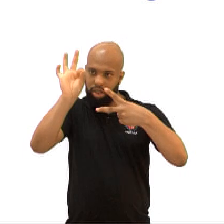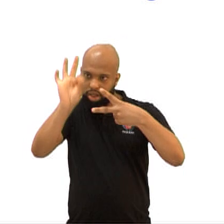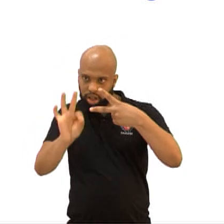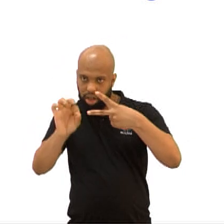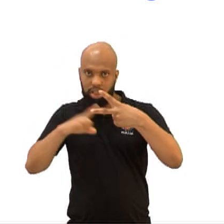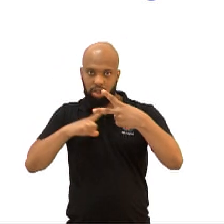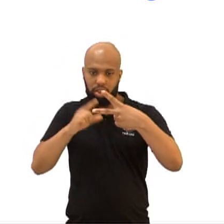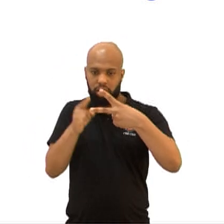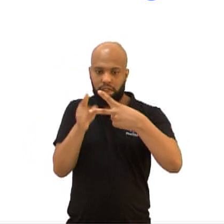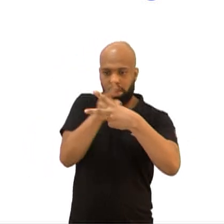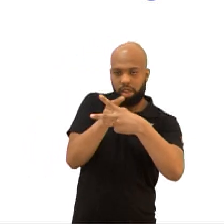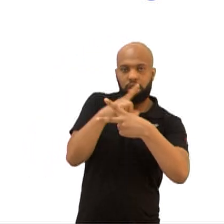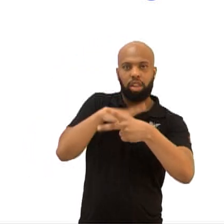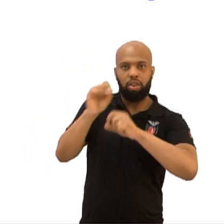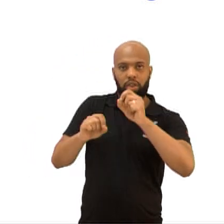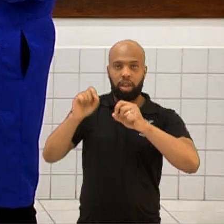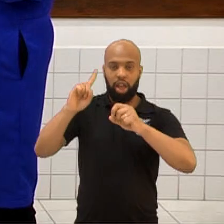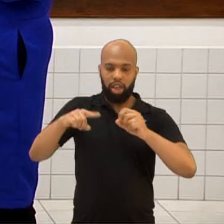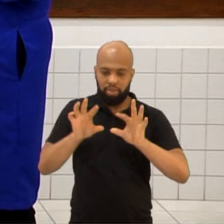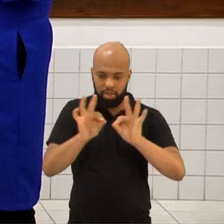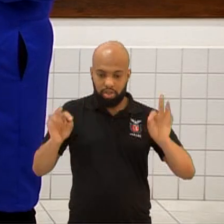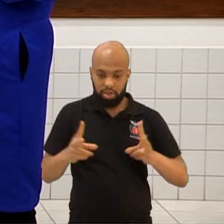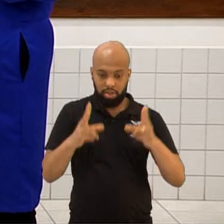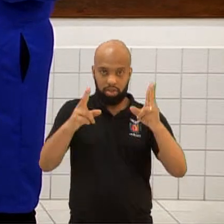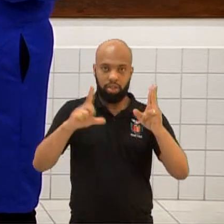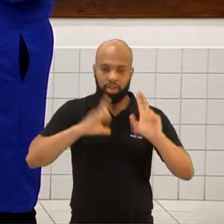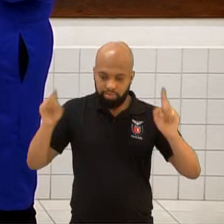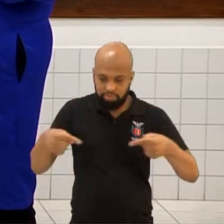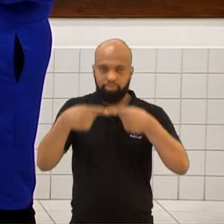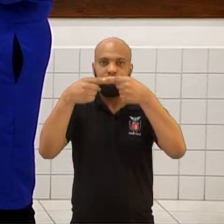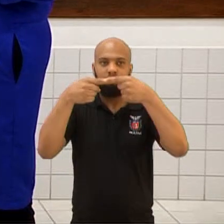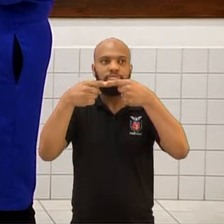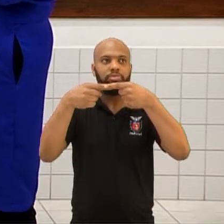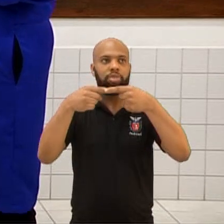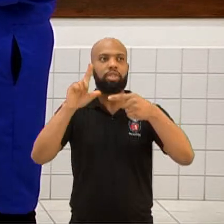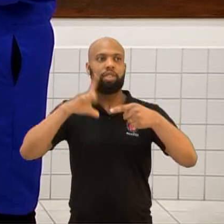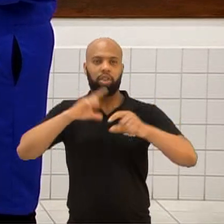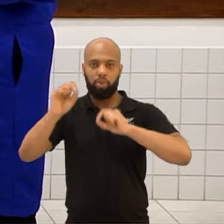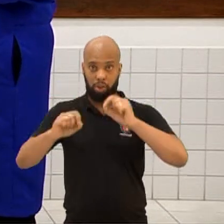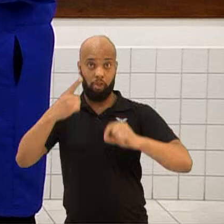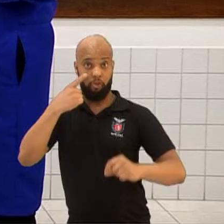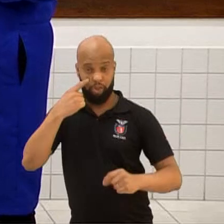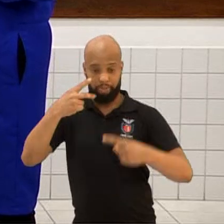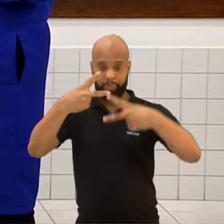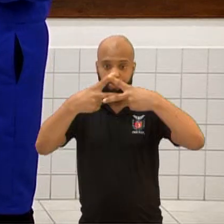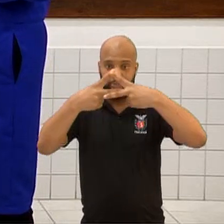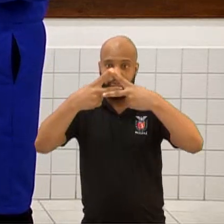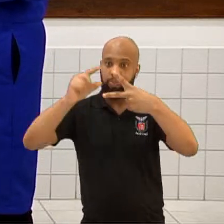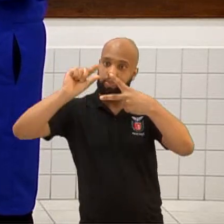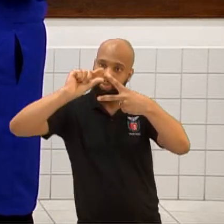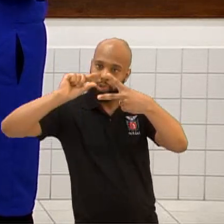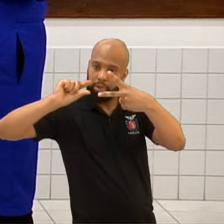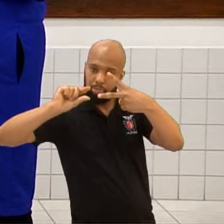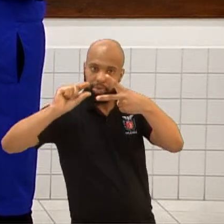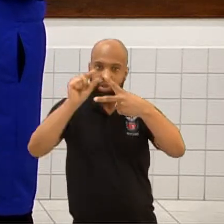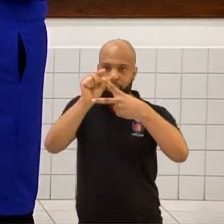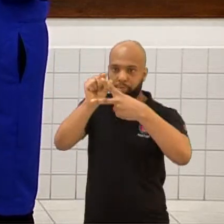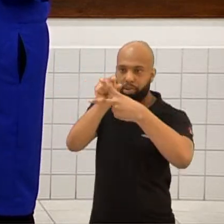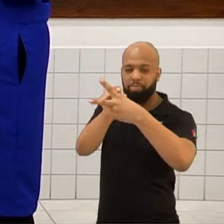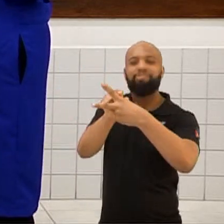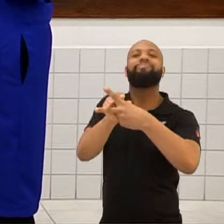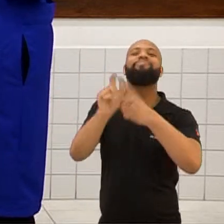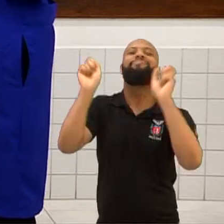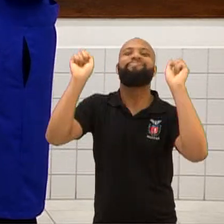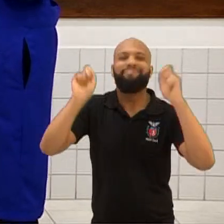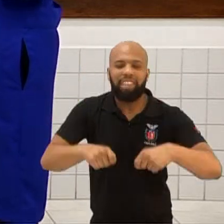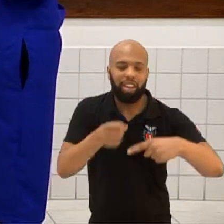segmentos proporcionais. Então, este segmento é proporcional a esse é proporcional a esse. A gente pode colocar que esse é proporcional a